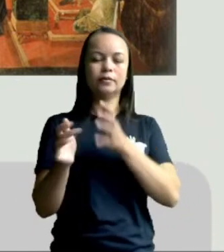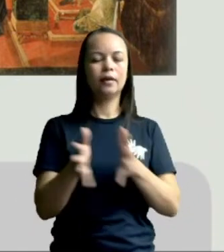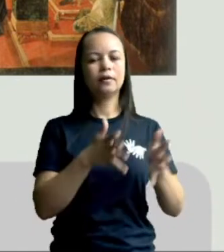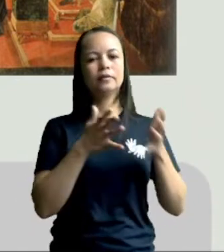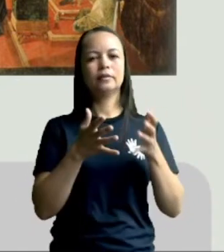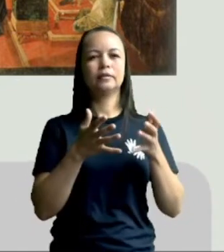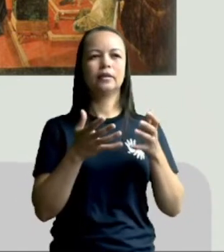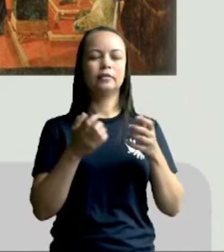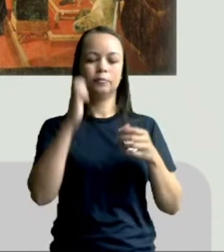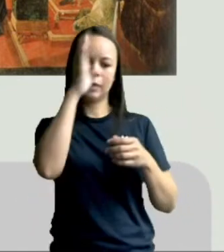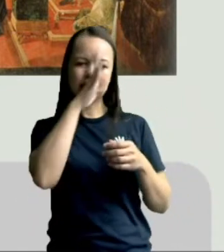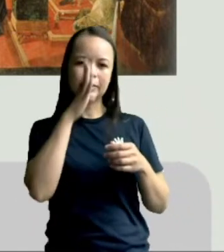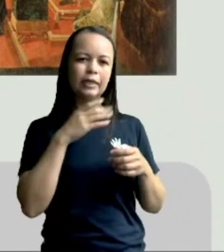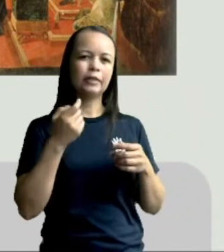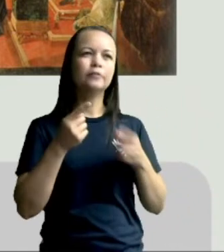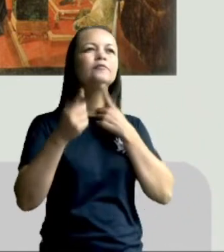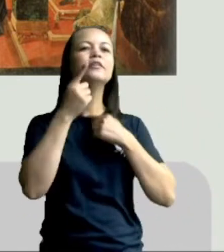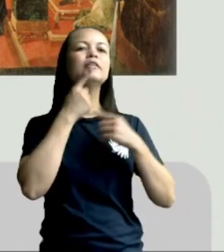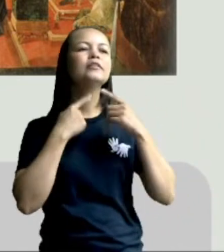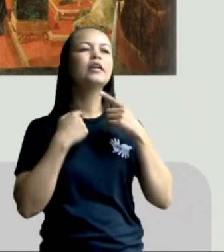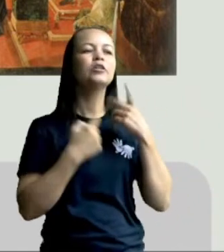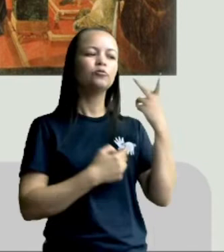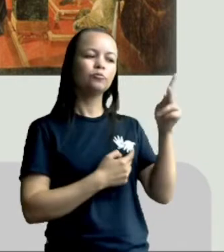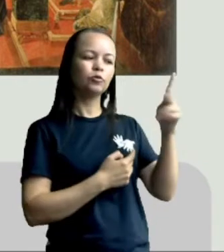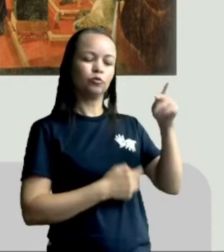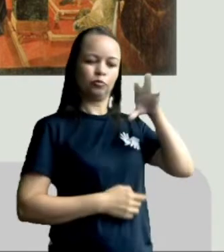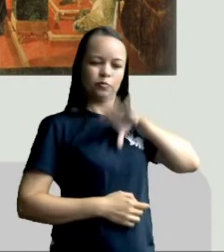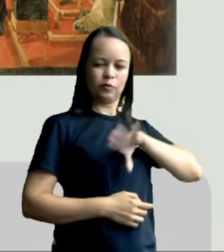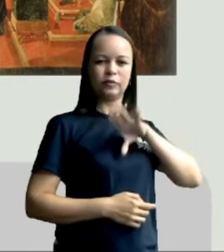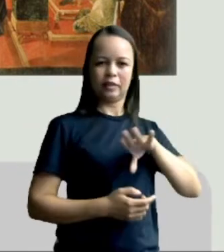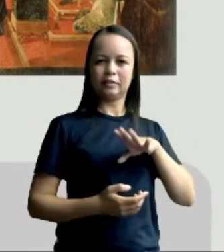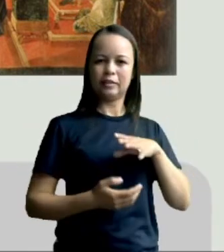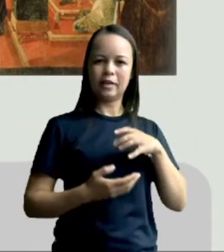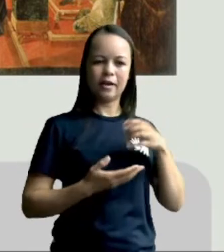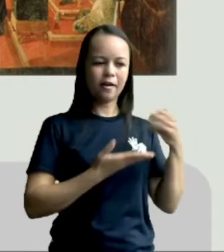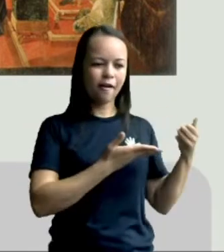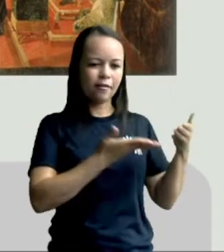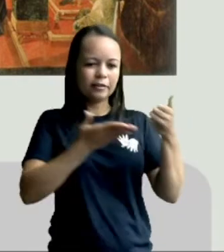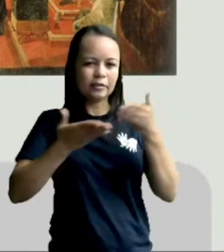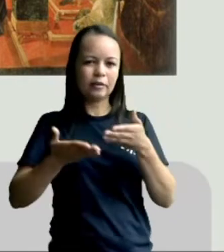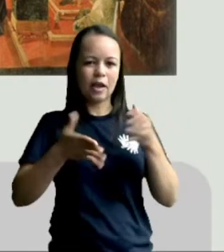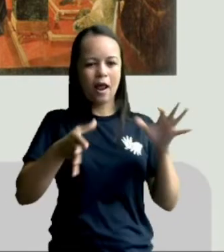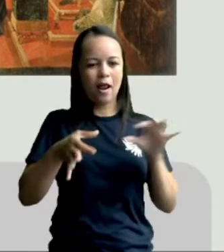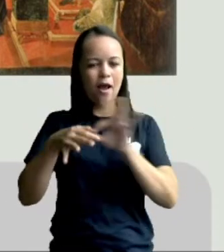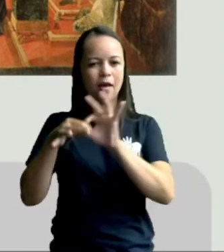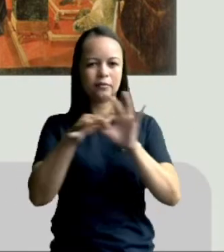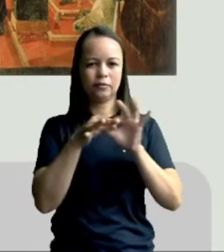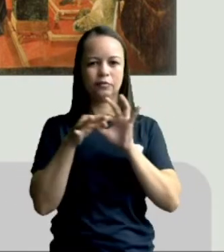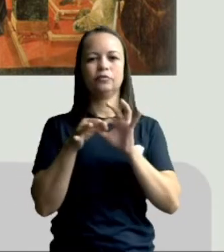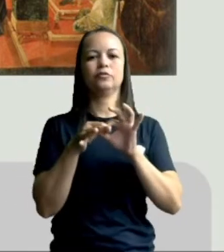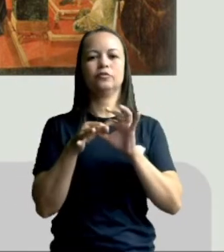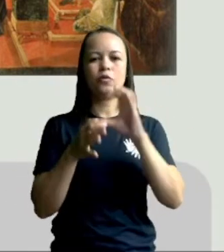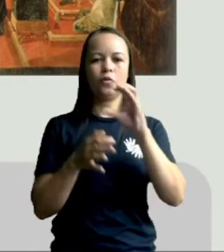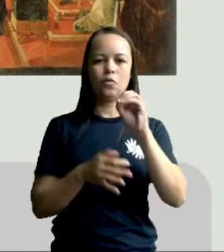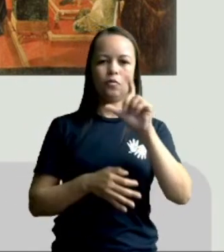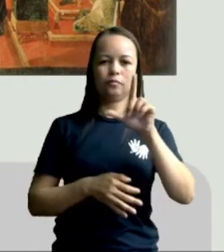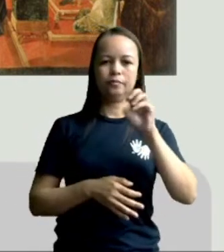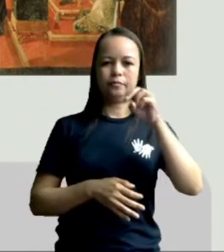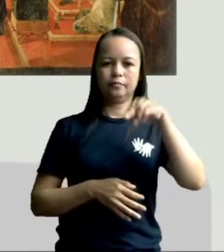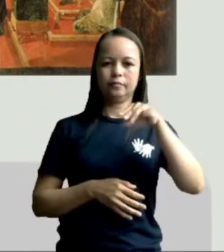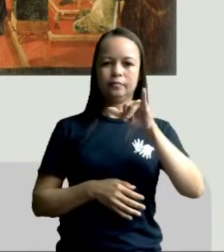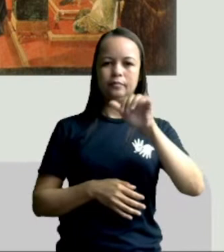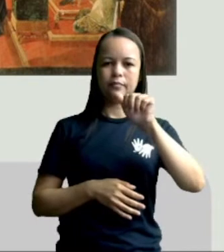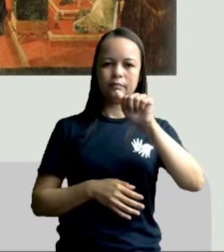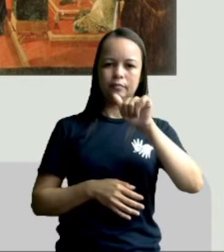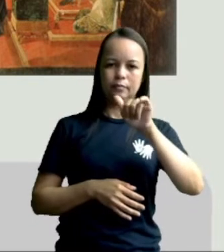brasileira percebeu que o desejo dos portugueses era restabelecer os laços coloniais. Quando